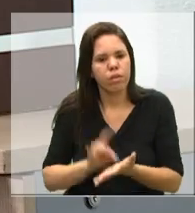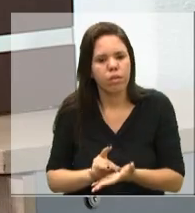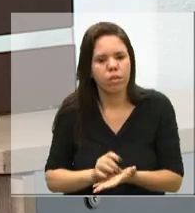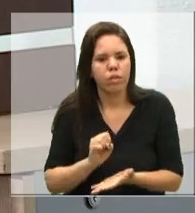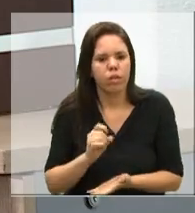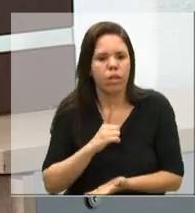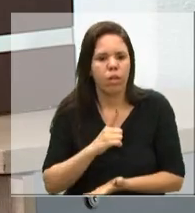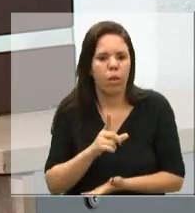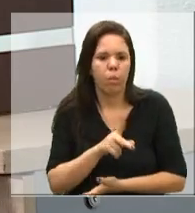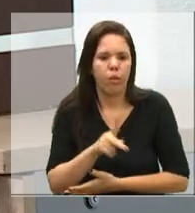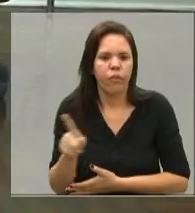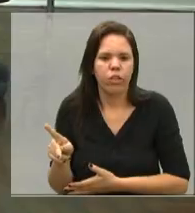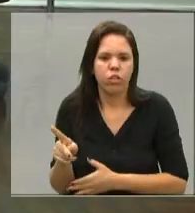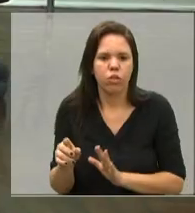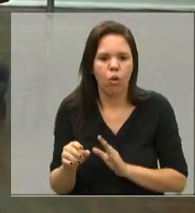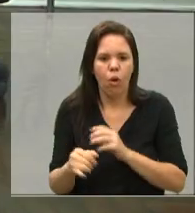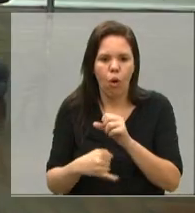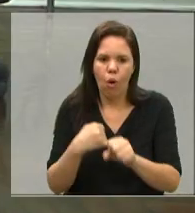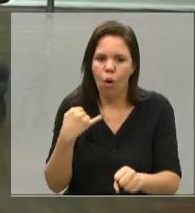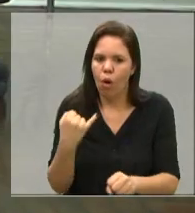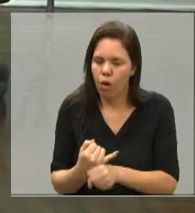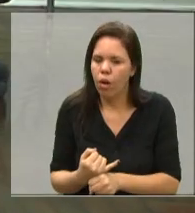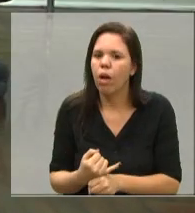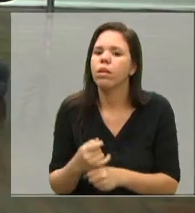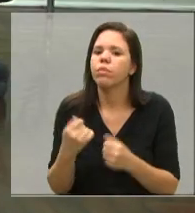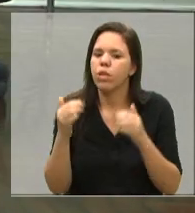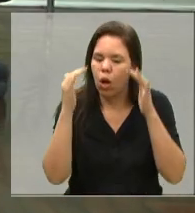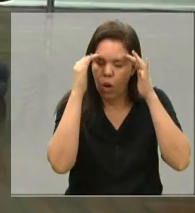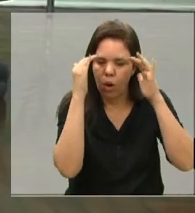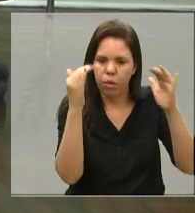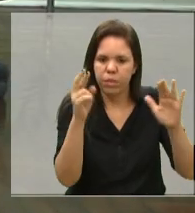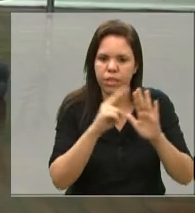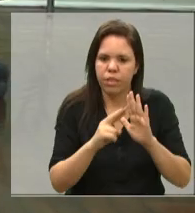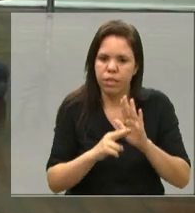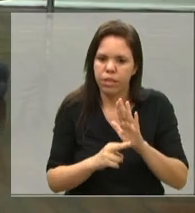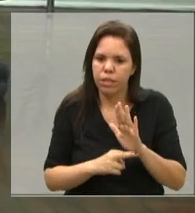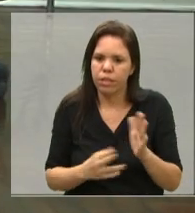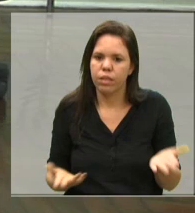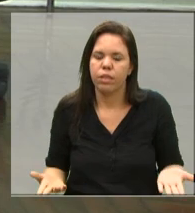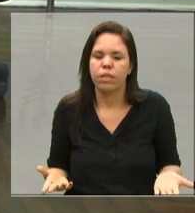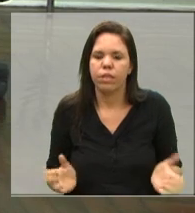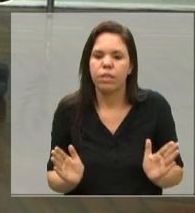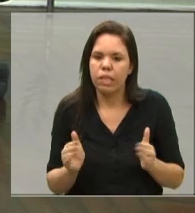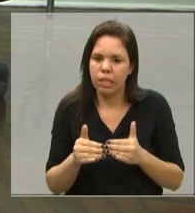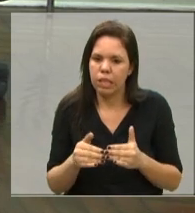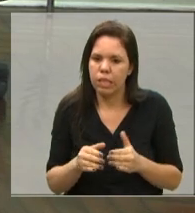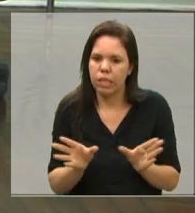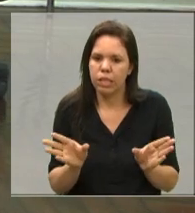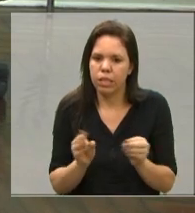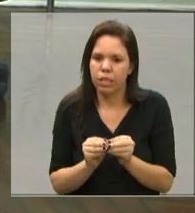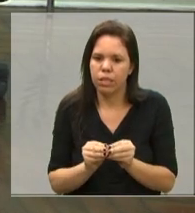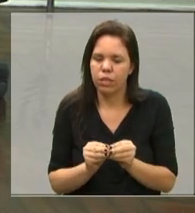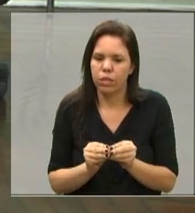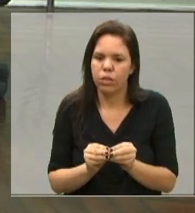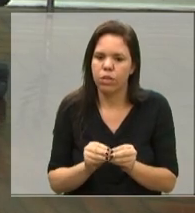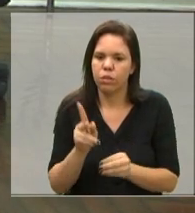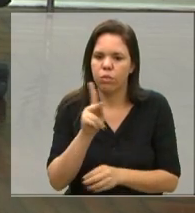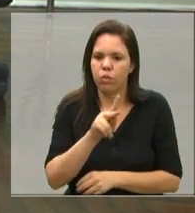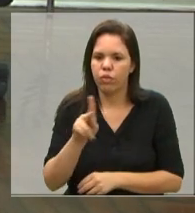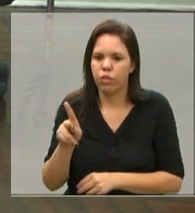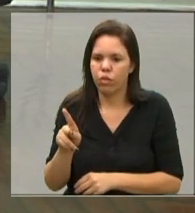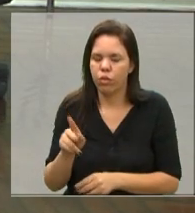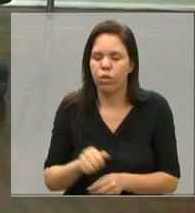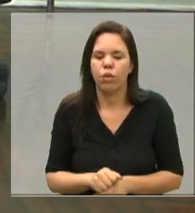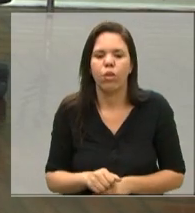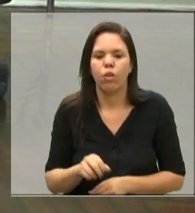professor online, né, Renato? Tem que seguir regras, é isso? Há uma definição clássica, creio que seja do professor Moran, da USP, que foi